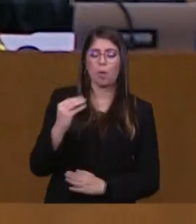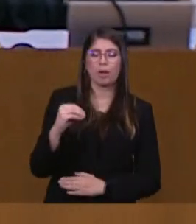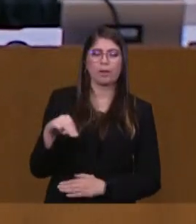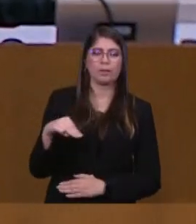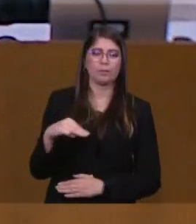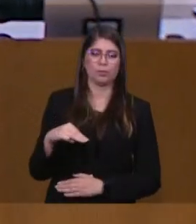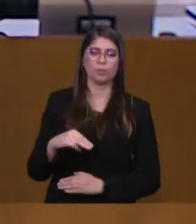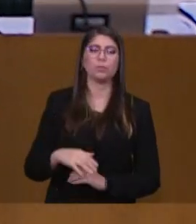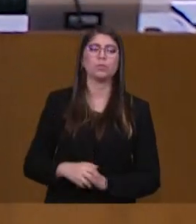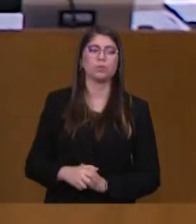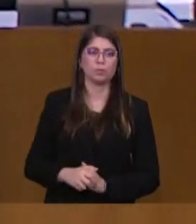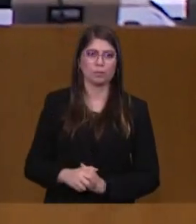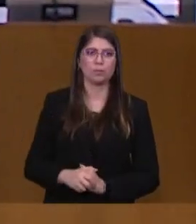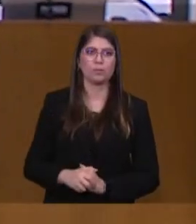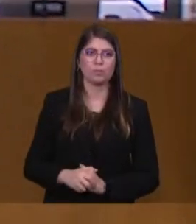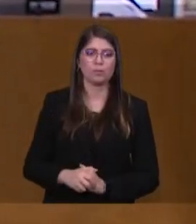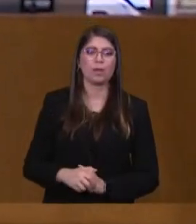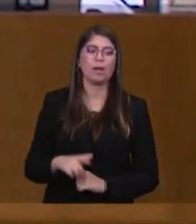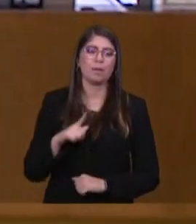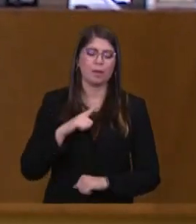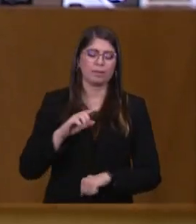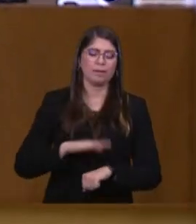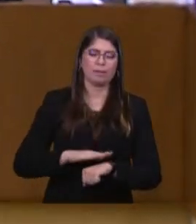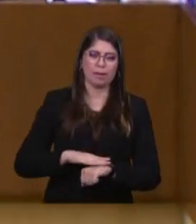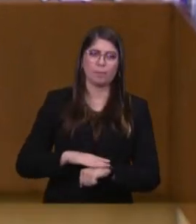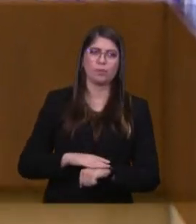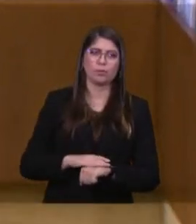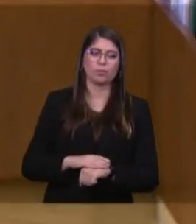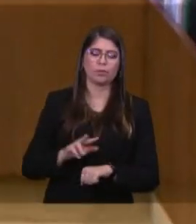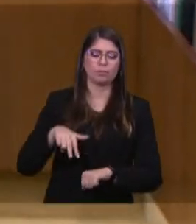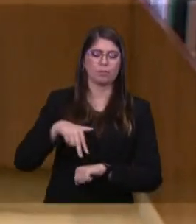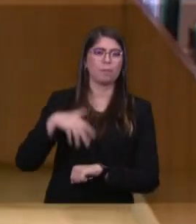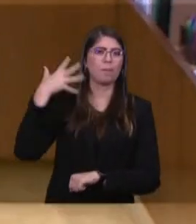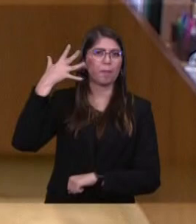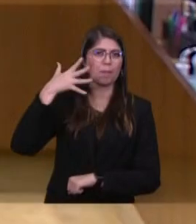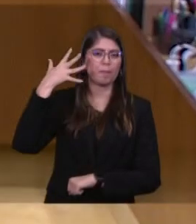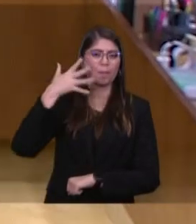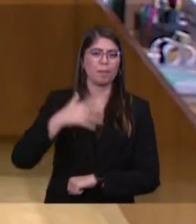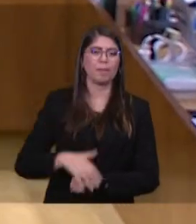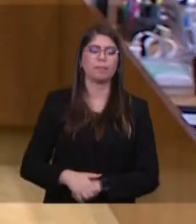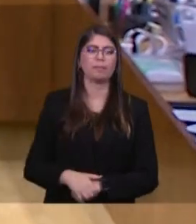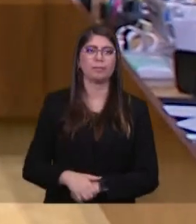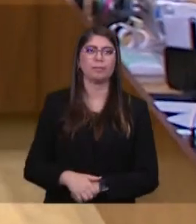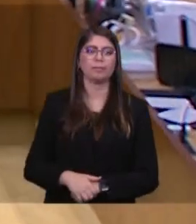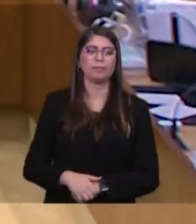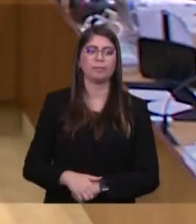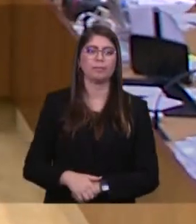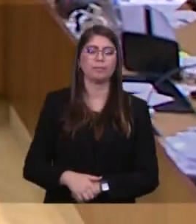minutos, para termos tempo de concluir as sustentações orais. Está suspensa a sessão.